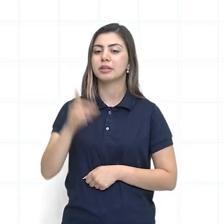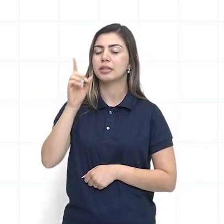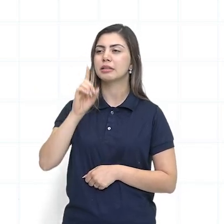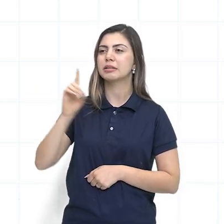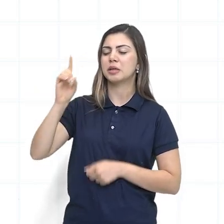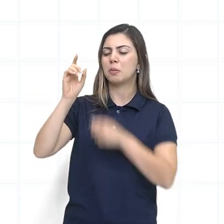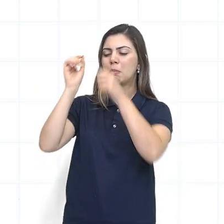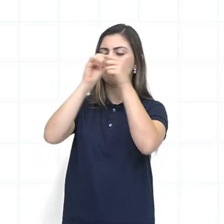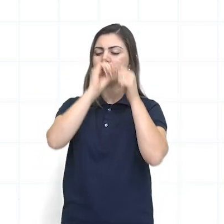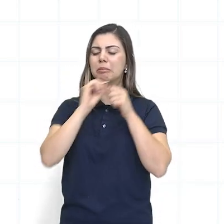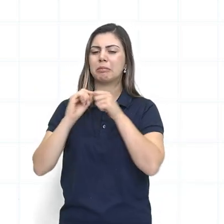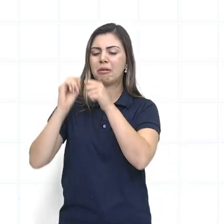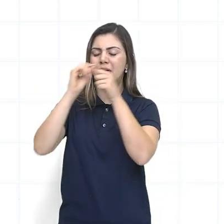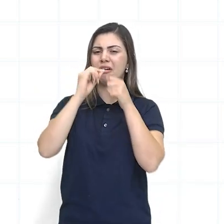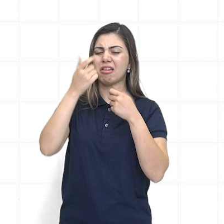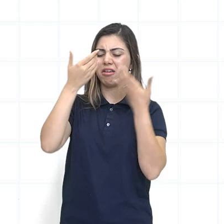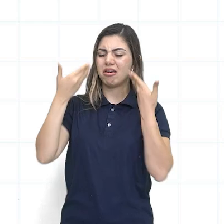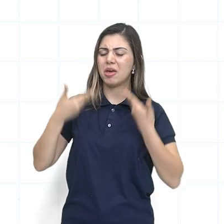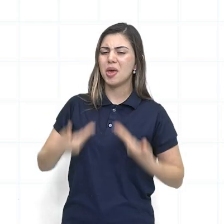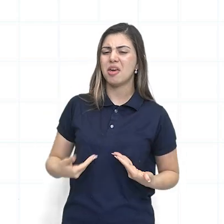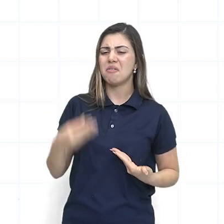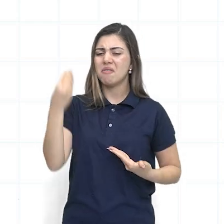um cara fraco,